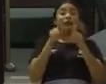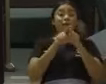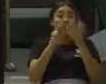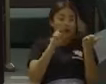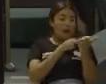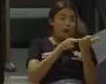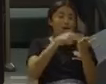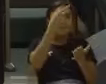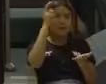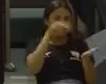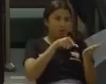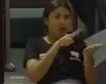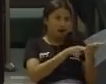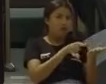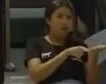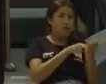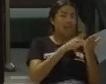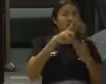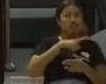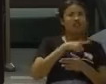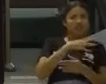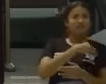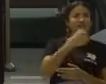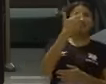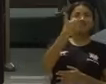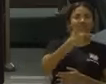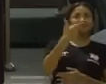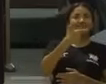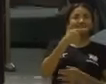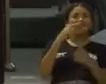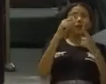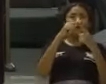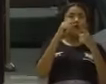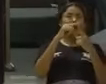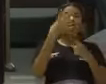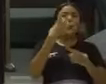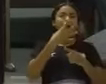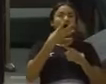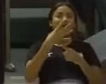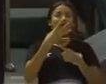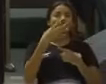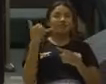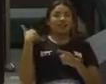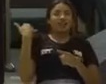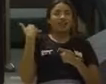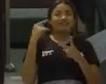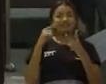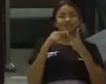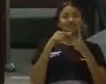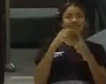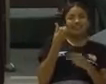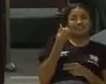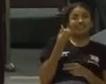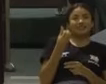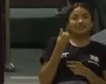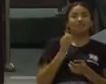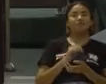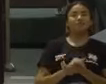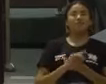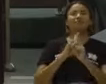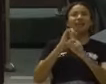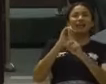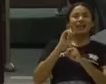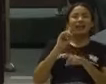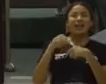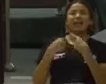6 meses, e ele vai ver os filhos, e ali ele vai partir. E quando